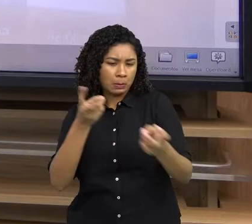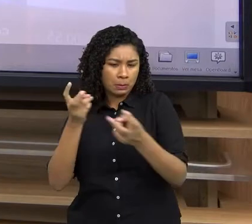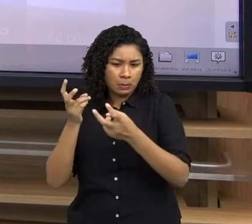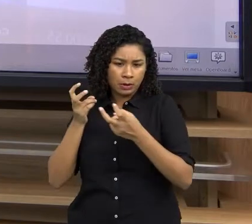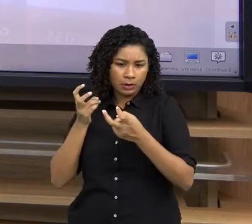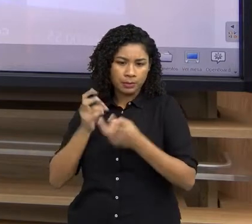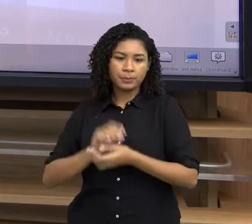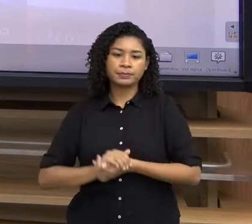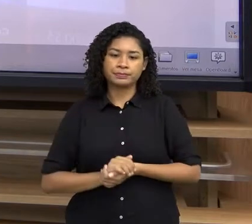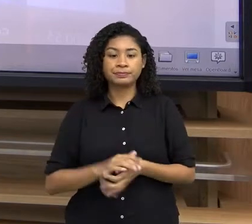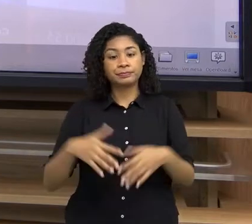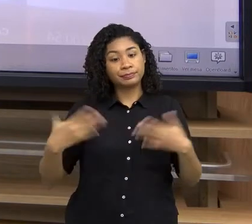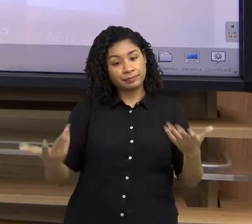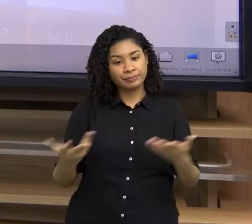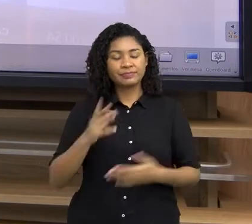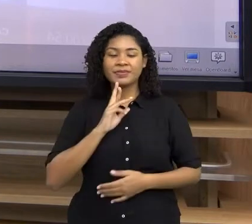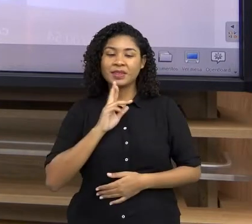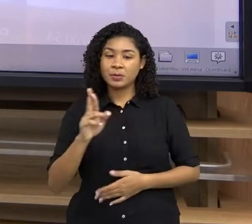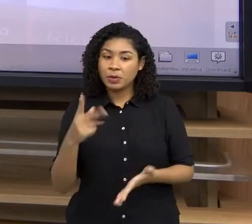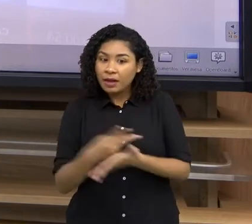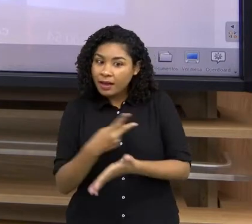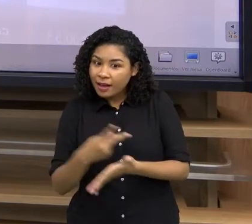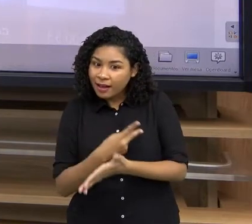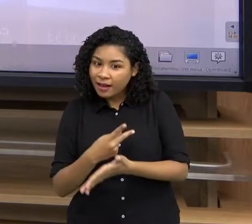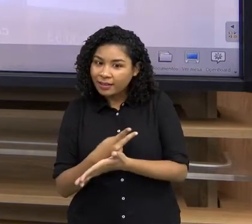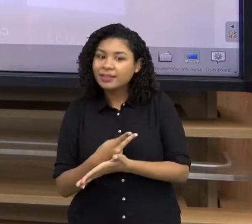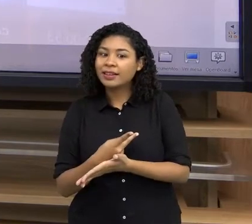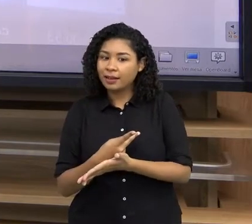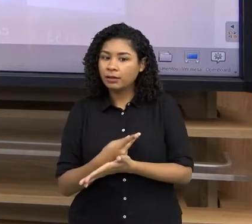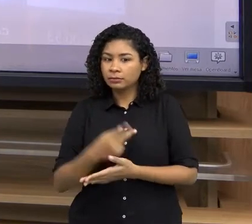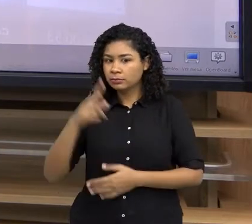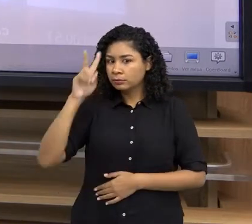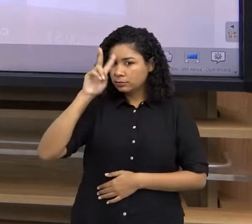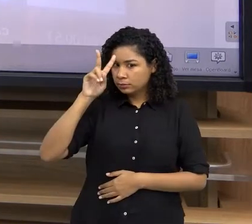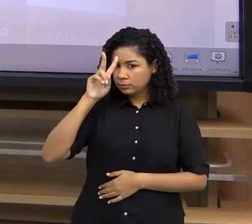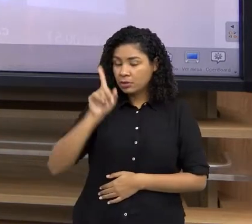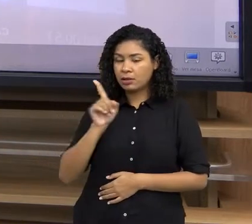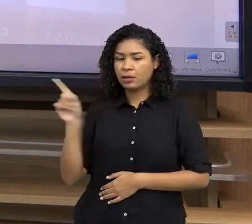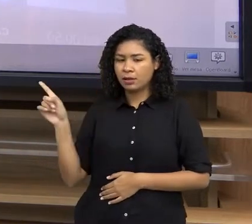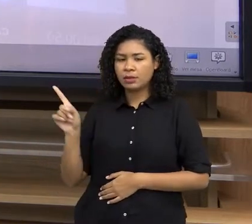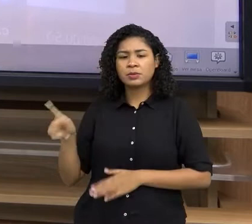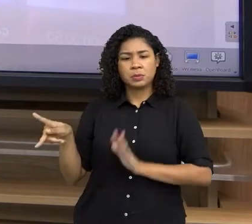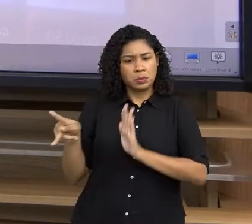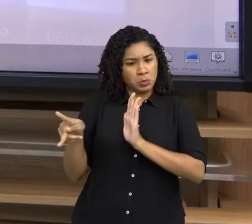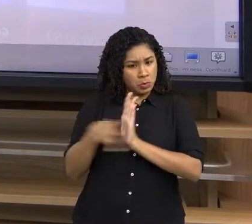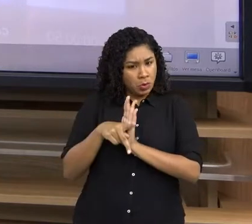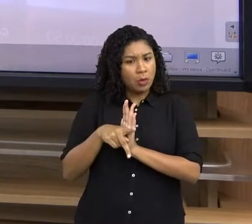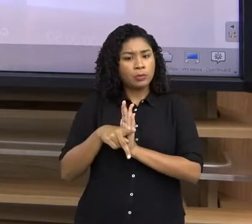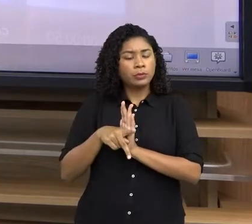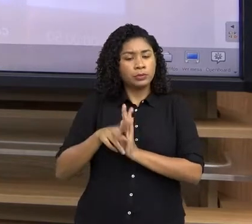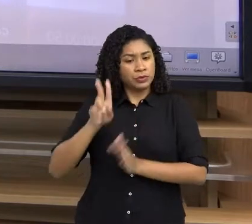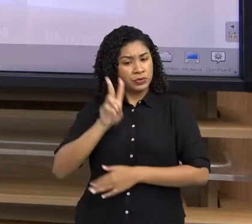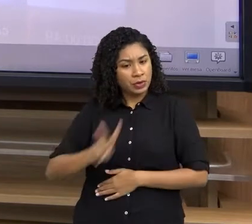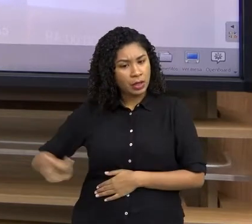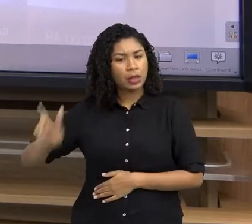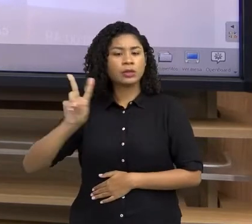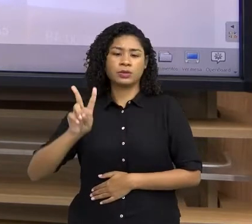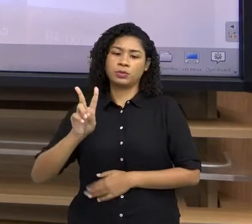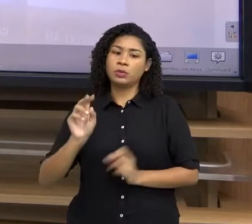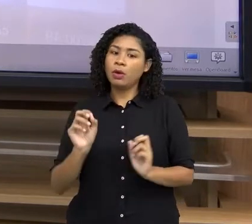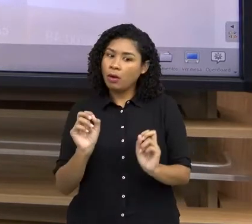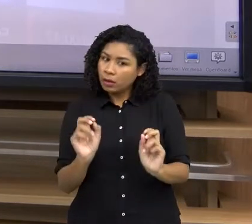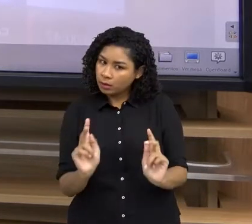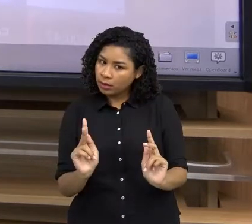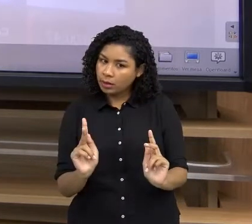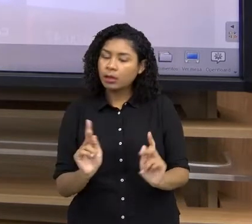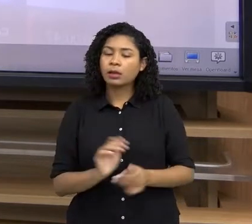Pessoal, alternativa incorreta, lembrando, né, questão de vestibular, a gente só deu uma editada aí para melhorar um pouco para vocês, mas é um